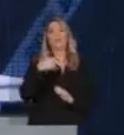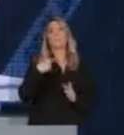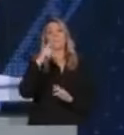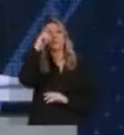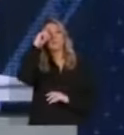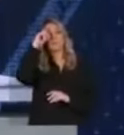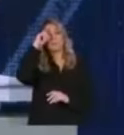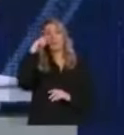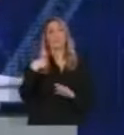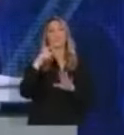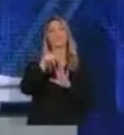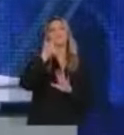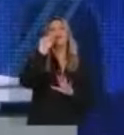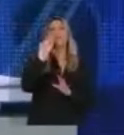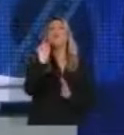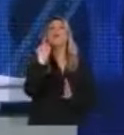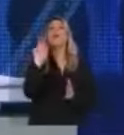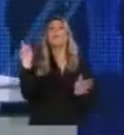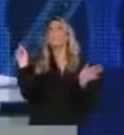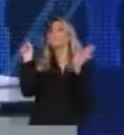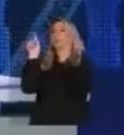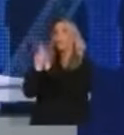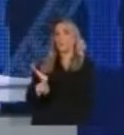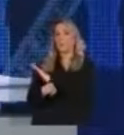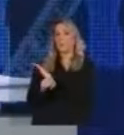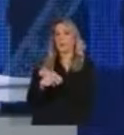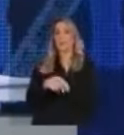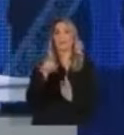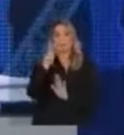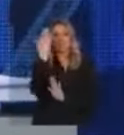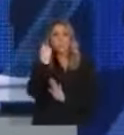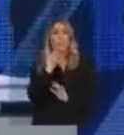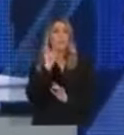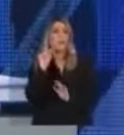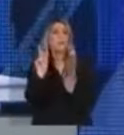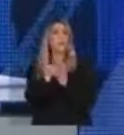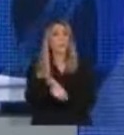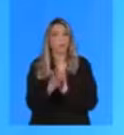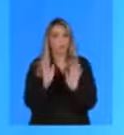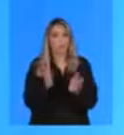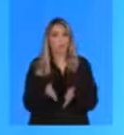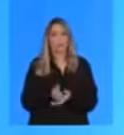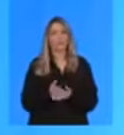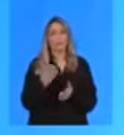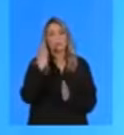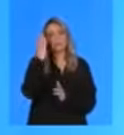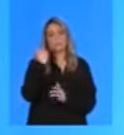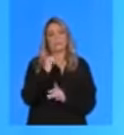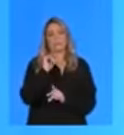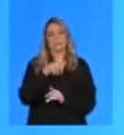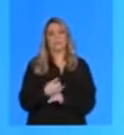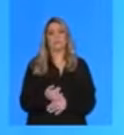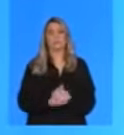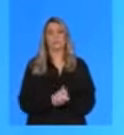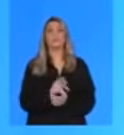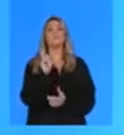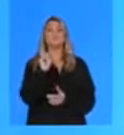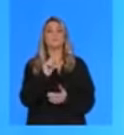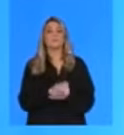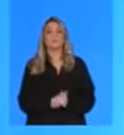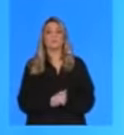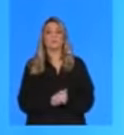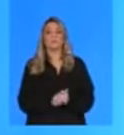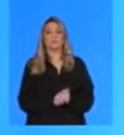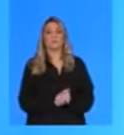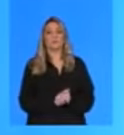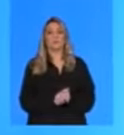Crivela escolhe para Quem fará sua pergunta O senhor já sabe para quem fará sua pergunta candidato sei para quem pro